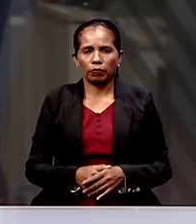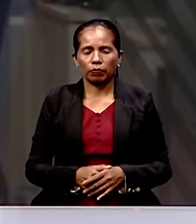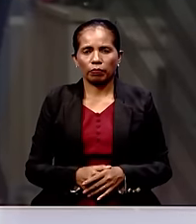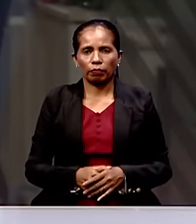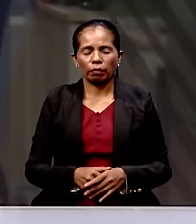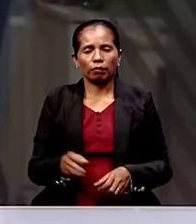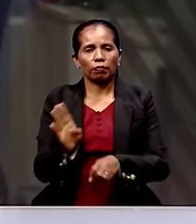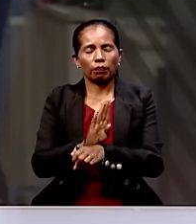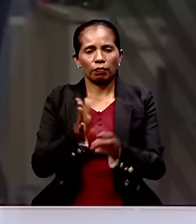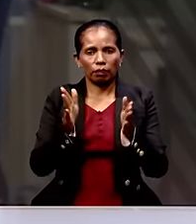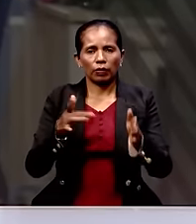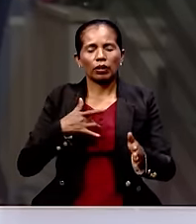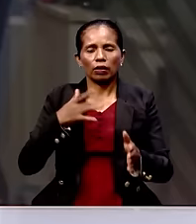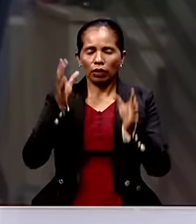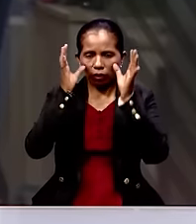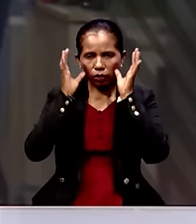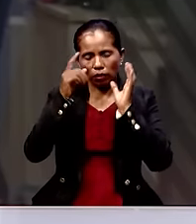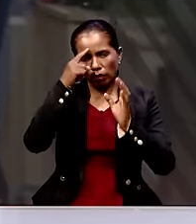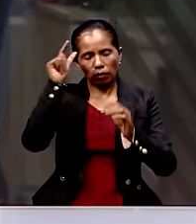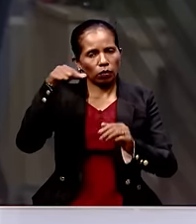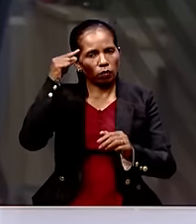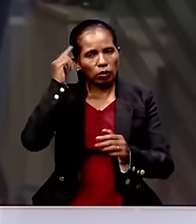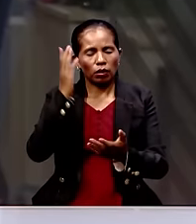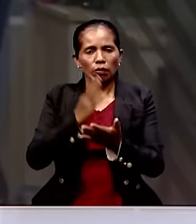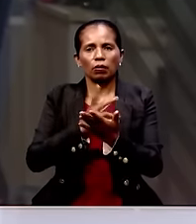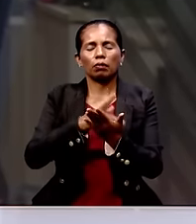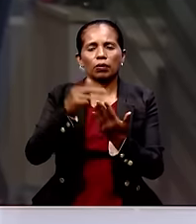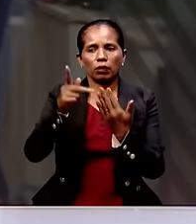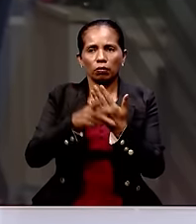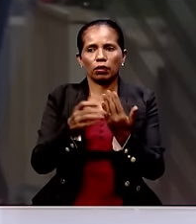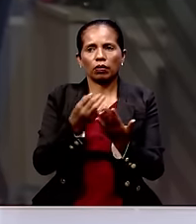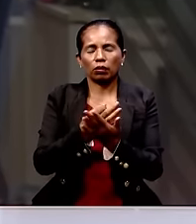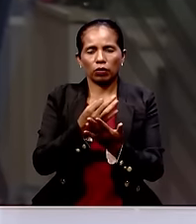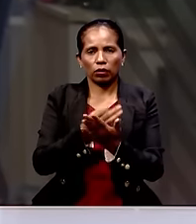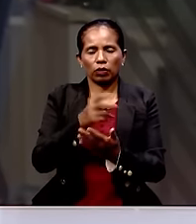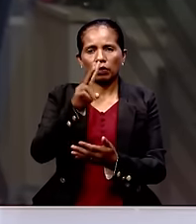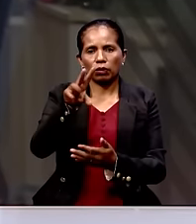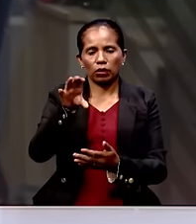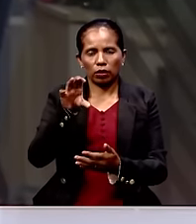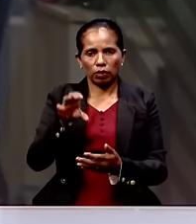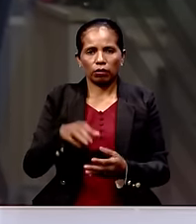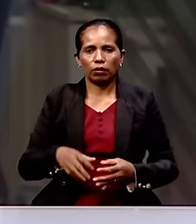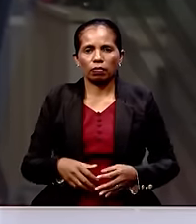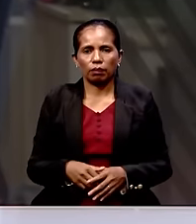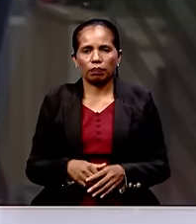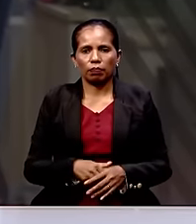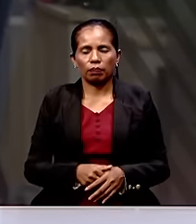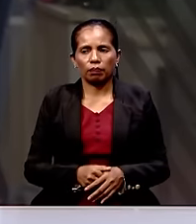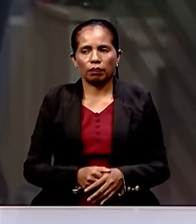Vendedor ambulante se ressente triste, também o governo apara programa subsídio fim do ano.